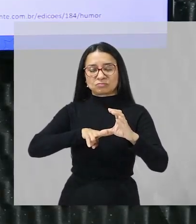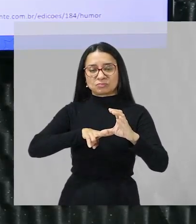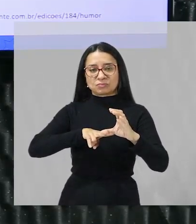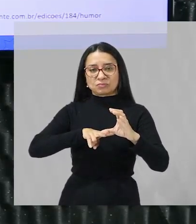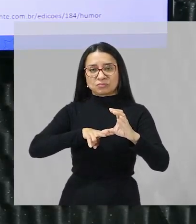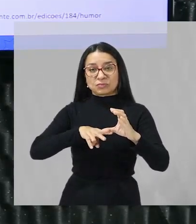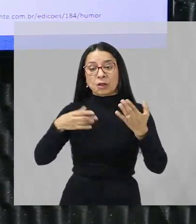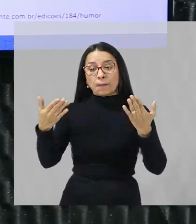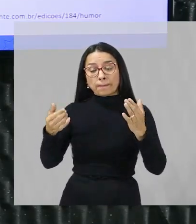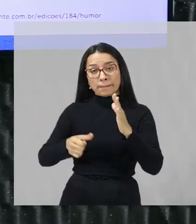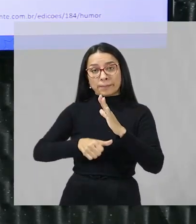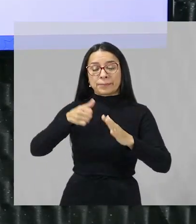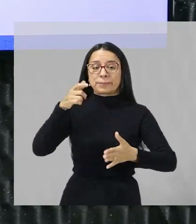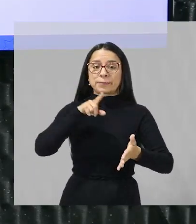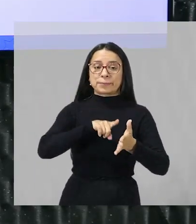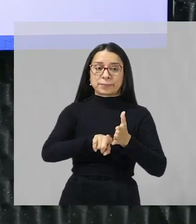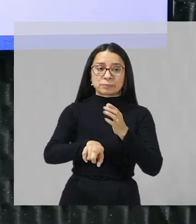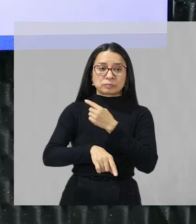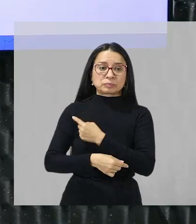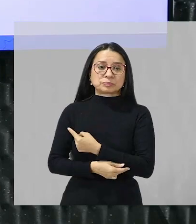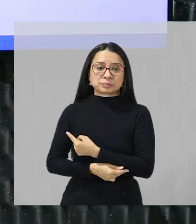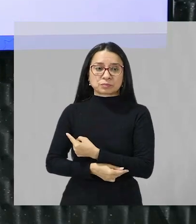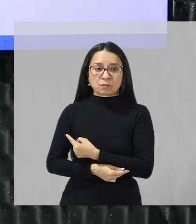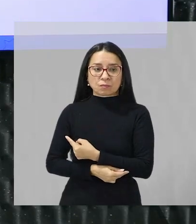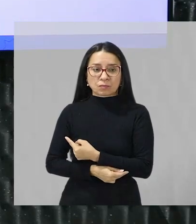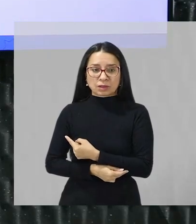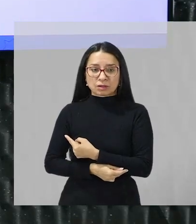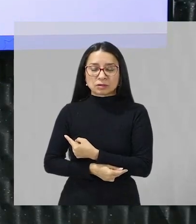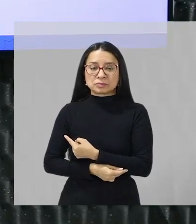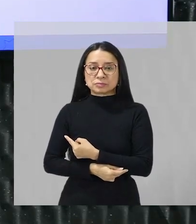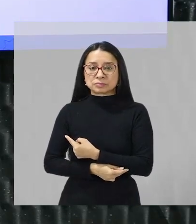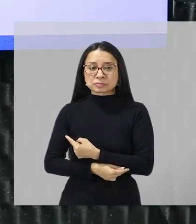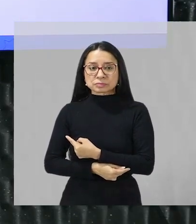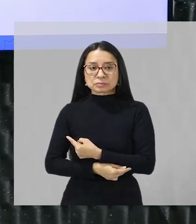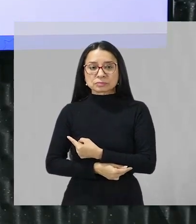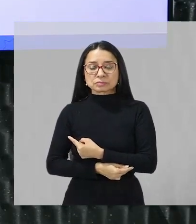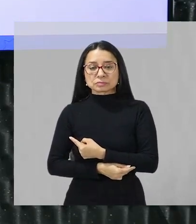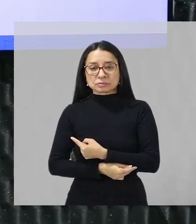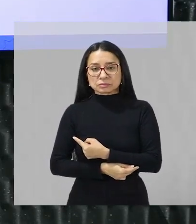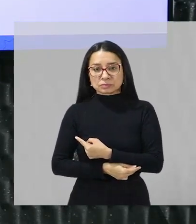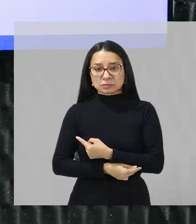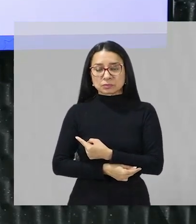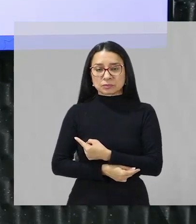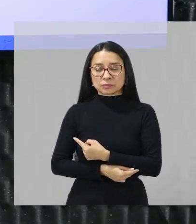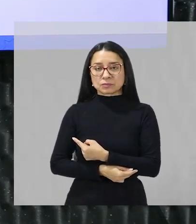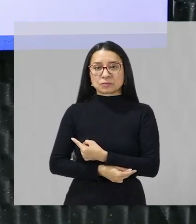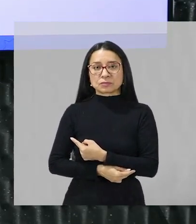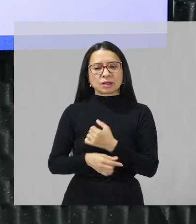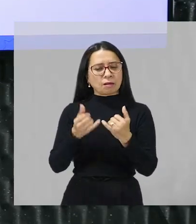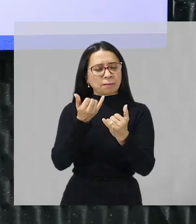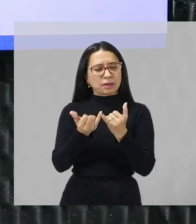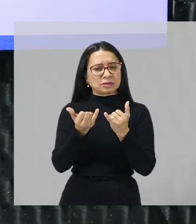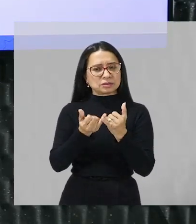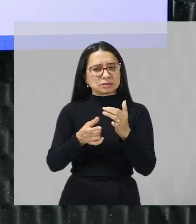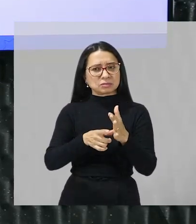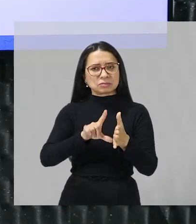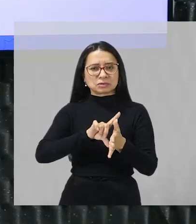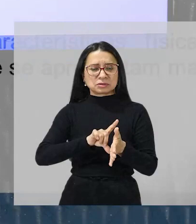ler a pergunta primeiro. Vamos lá, então? Pergunta. Analise as assertivas, muito parecida com a outra,